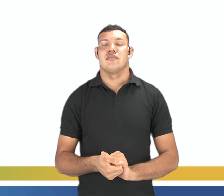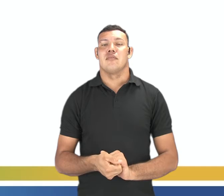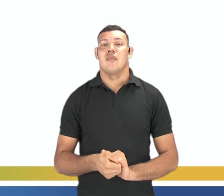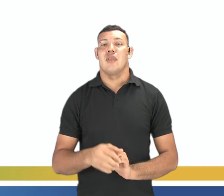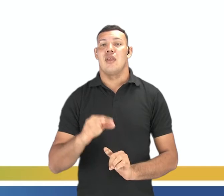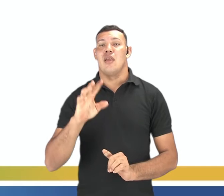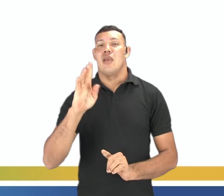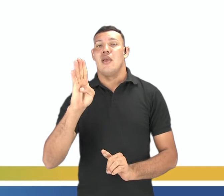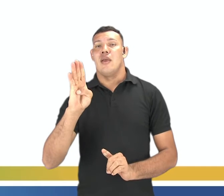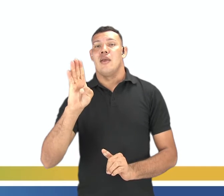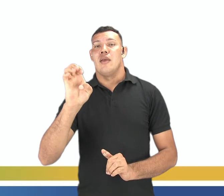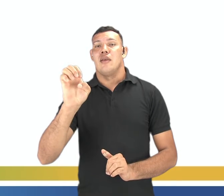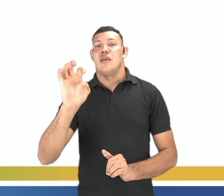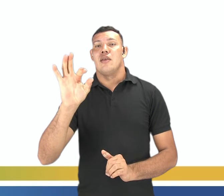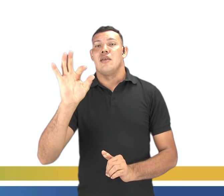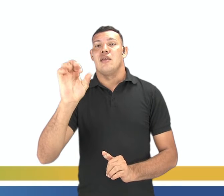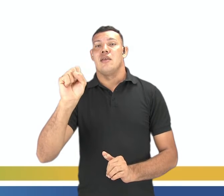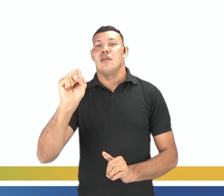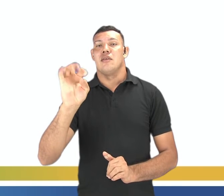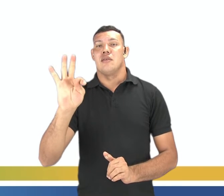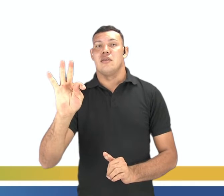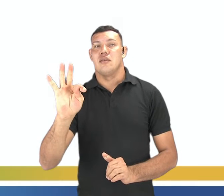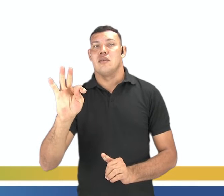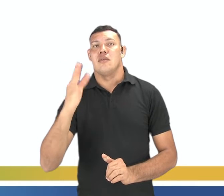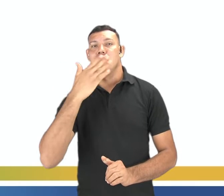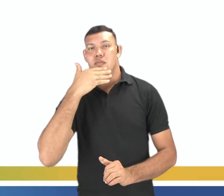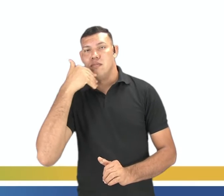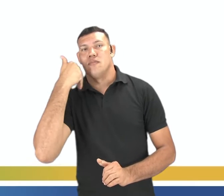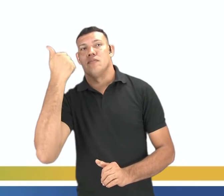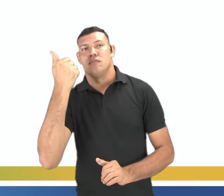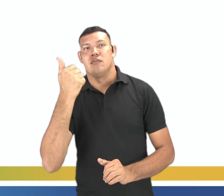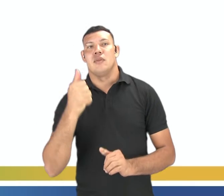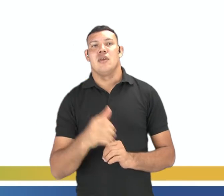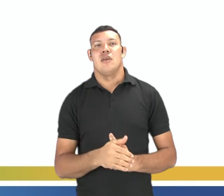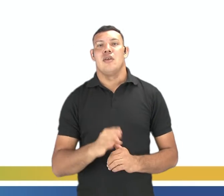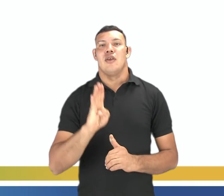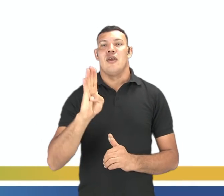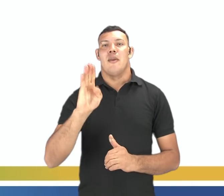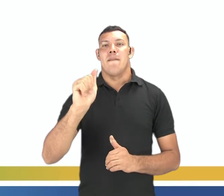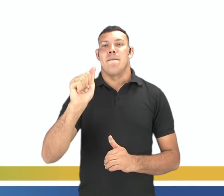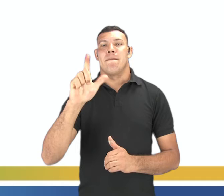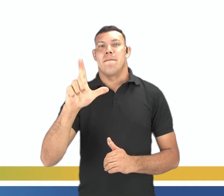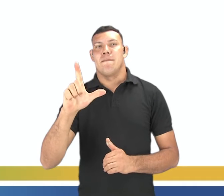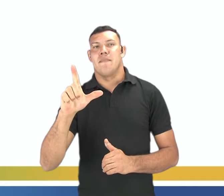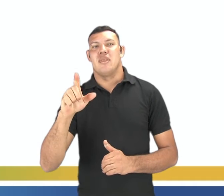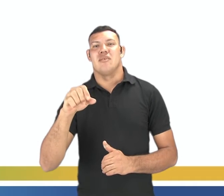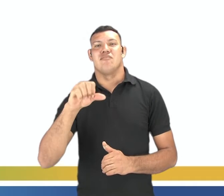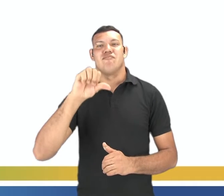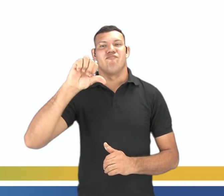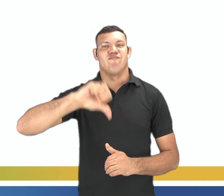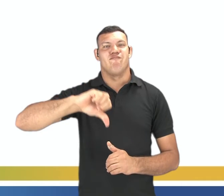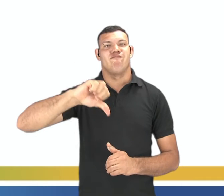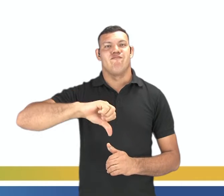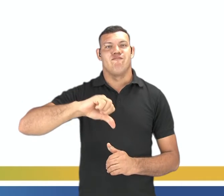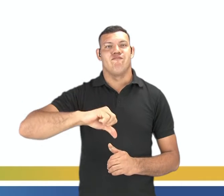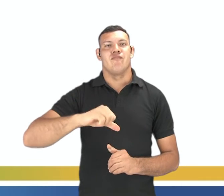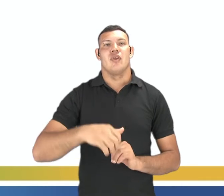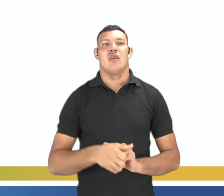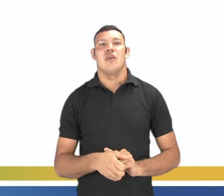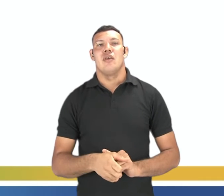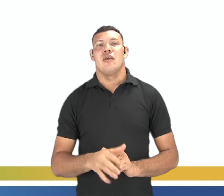melhor. Bad, o ruim. The worst, o pior. E